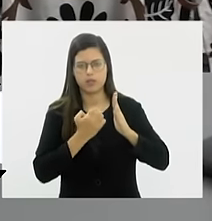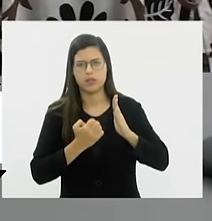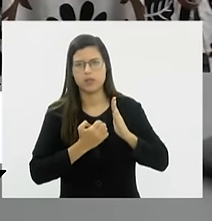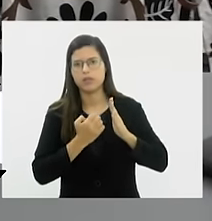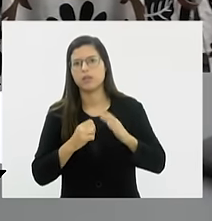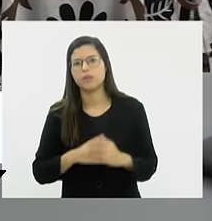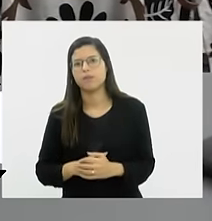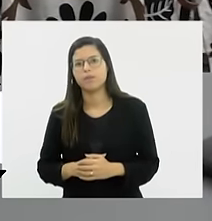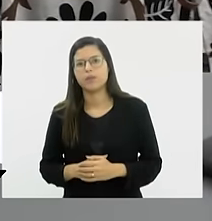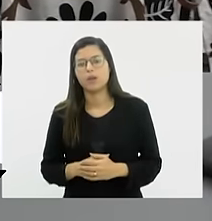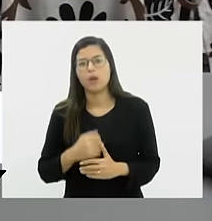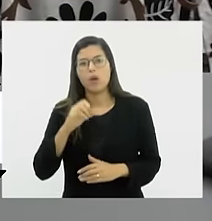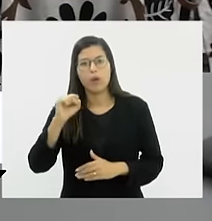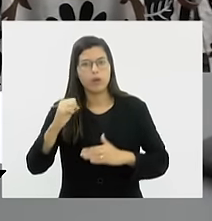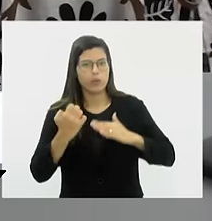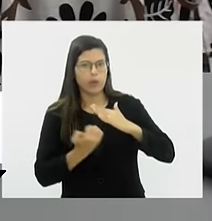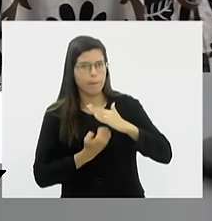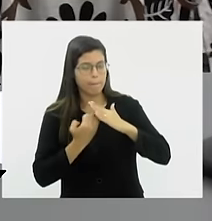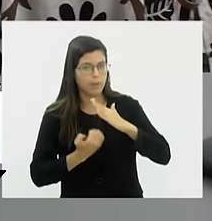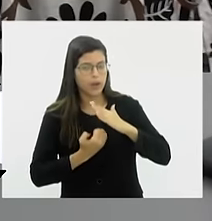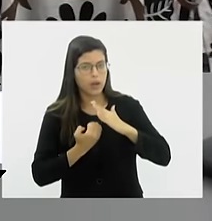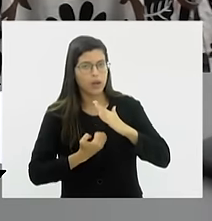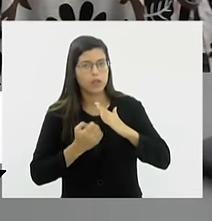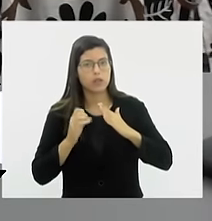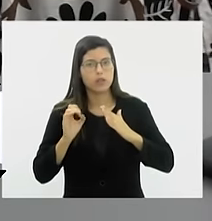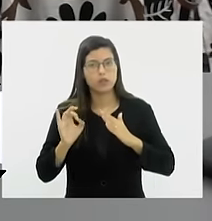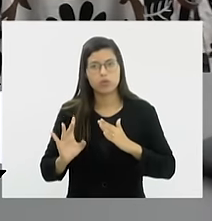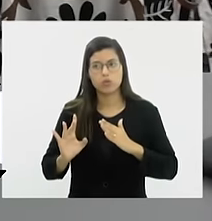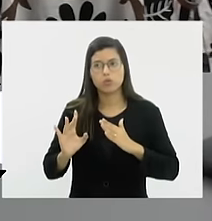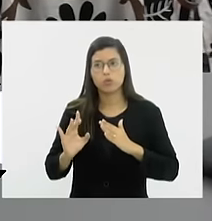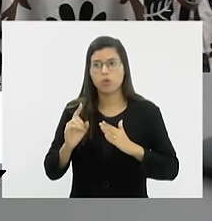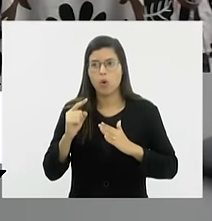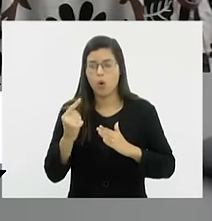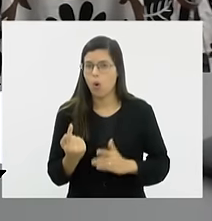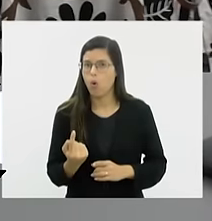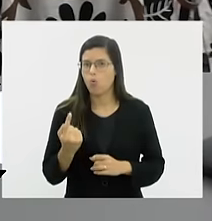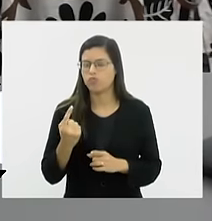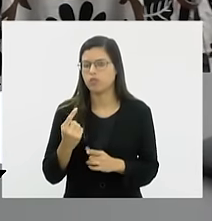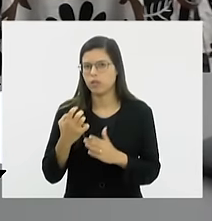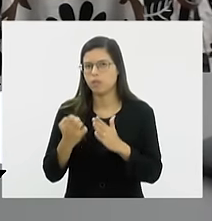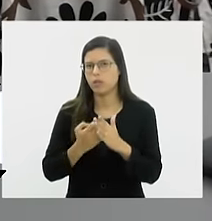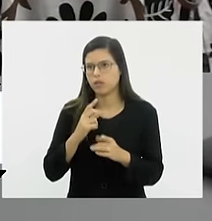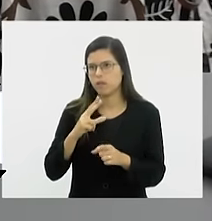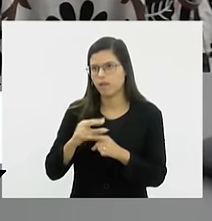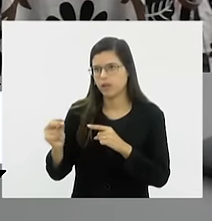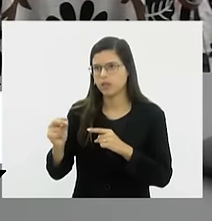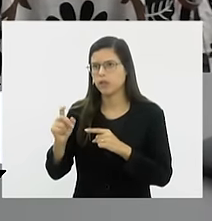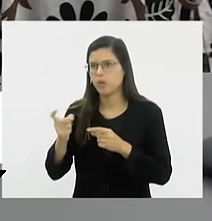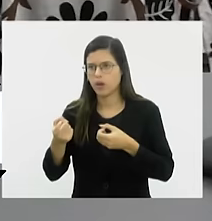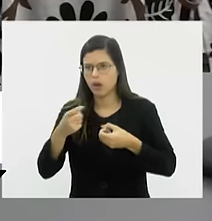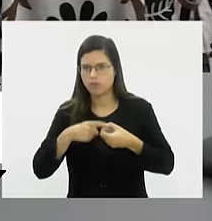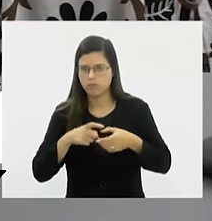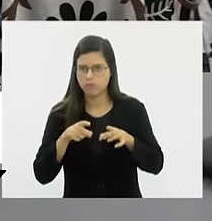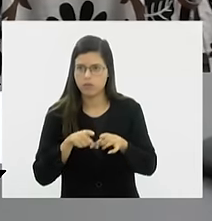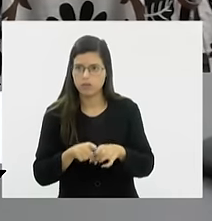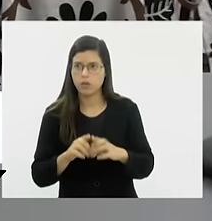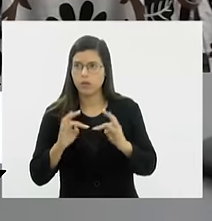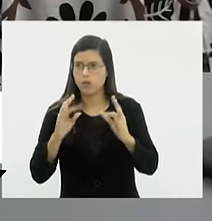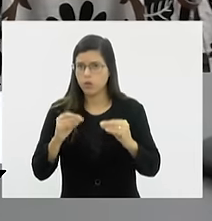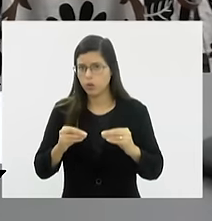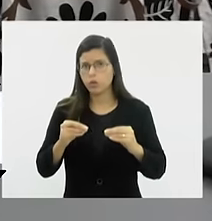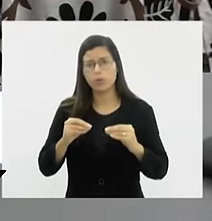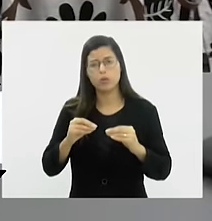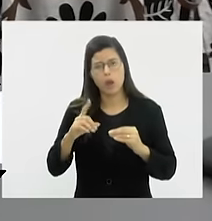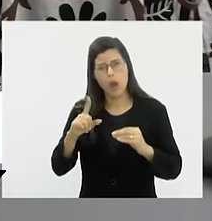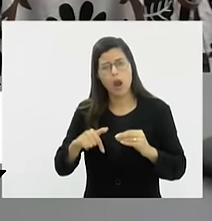Das 8 empresas, só saiu vencedor o consórcio. Todas foram critérios objetivos de